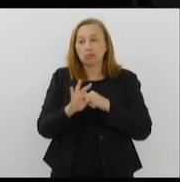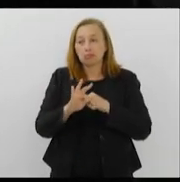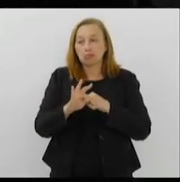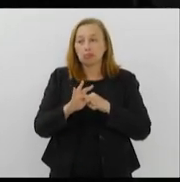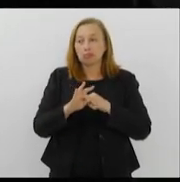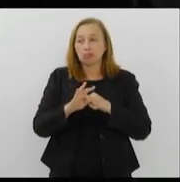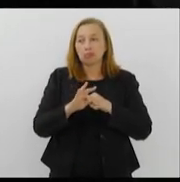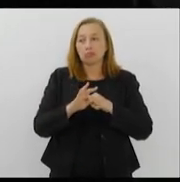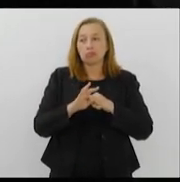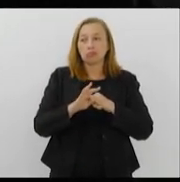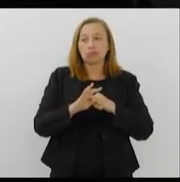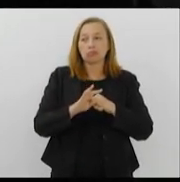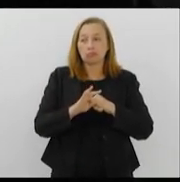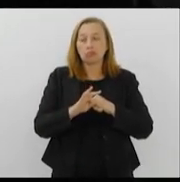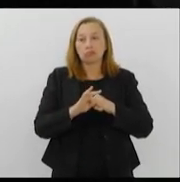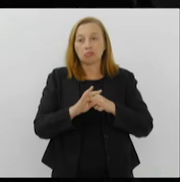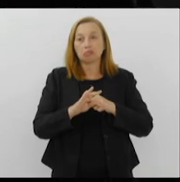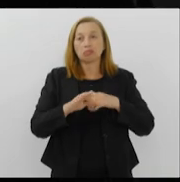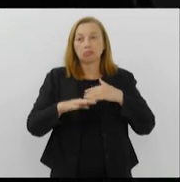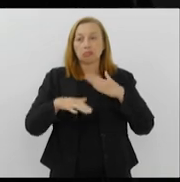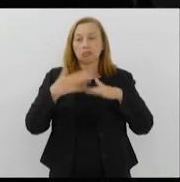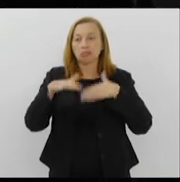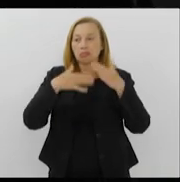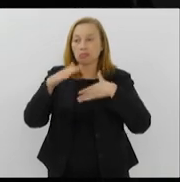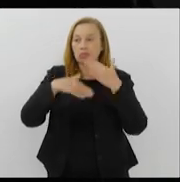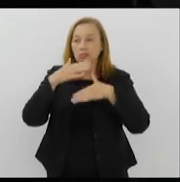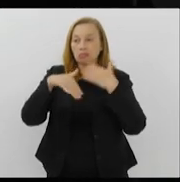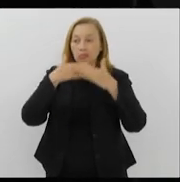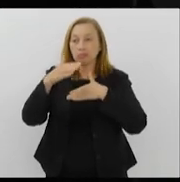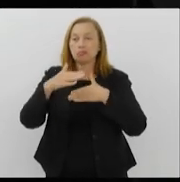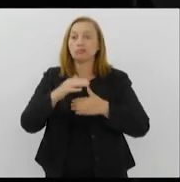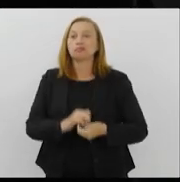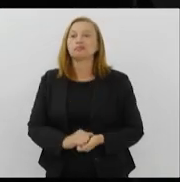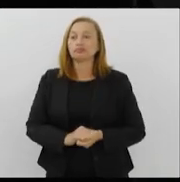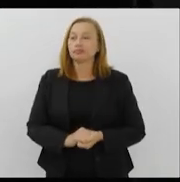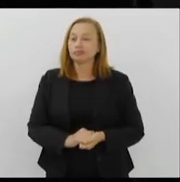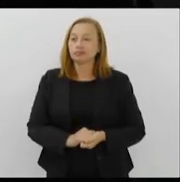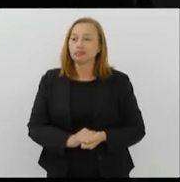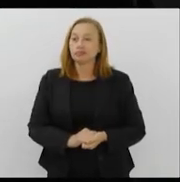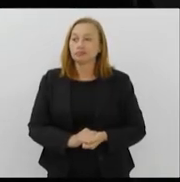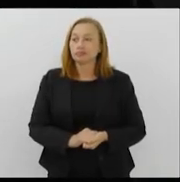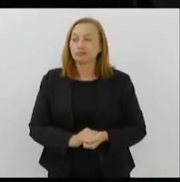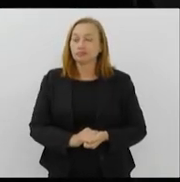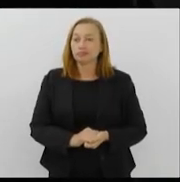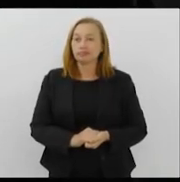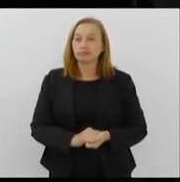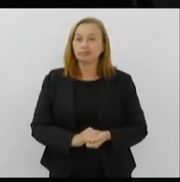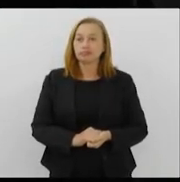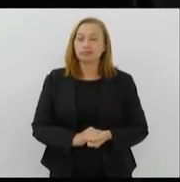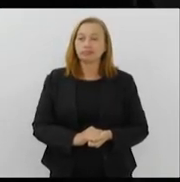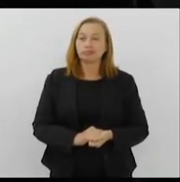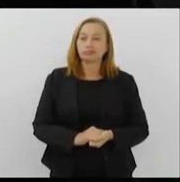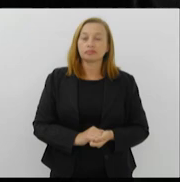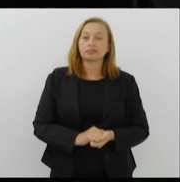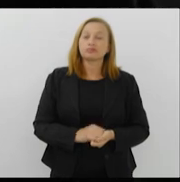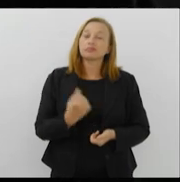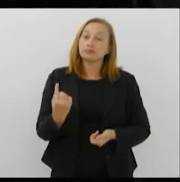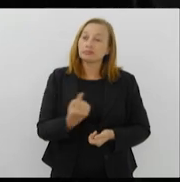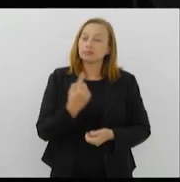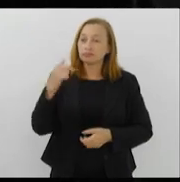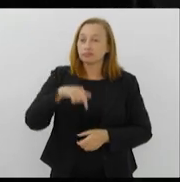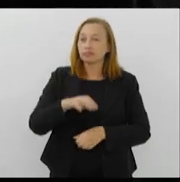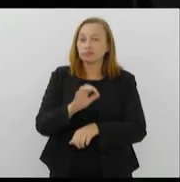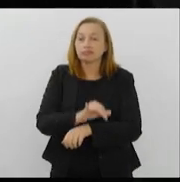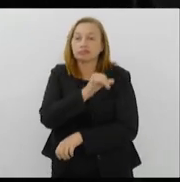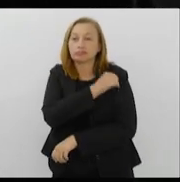avançada, mas que foi, não é, startada aqui no Parlamento Fluminense. E nós, aqui no estado do